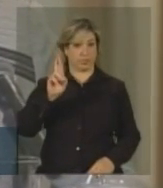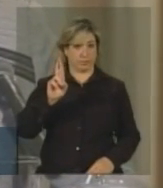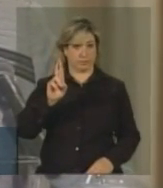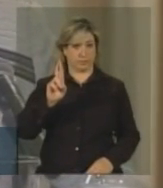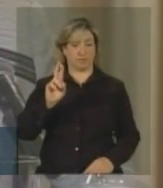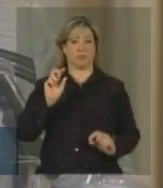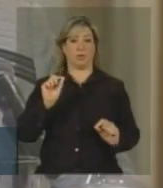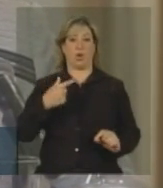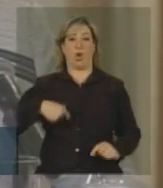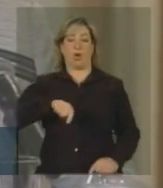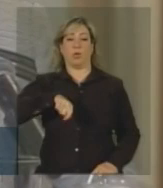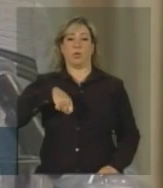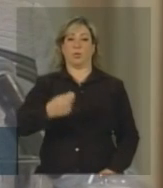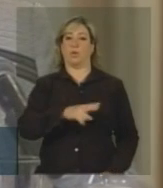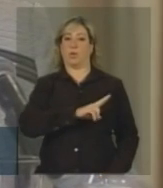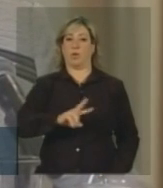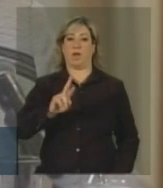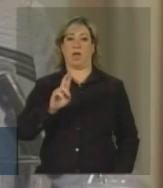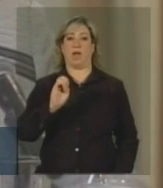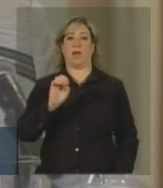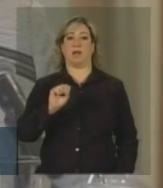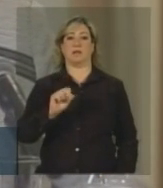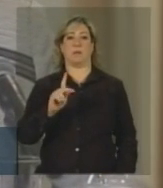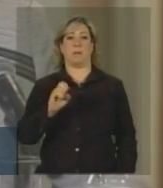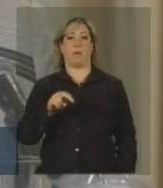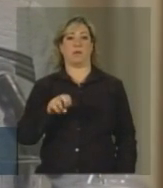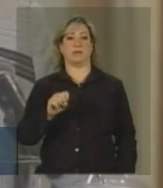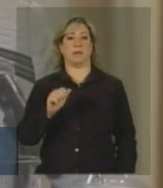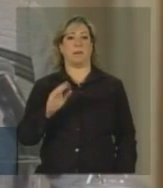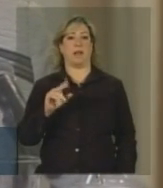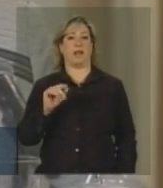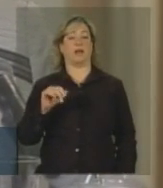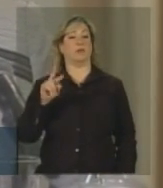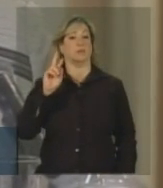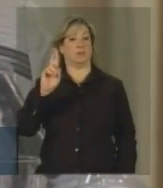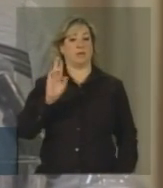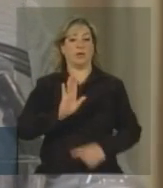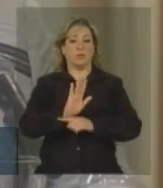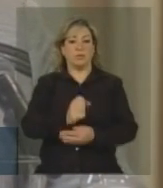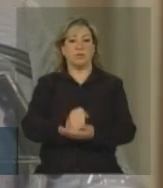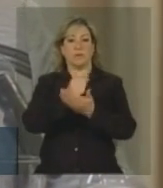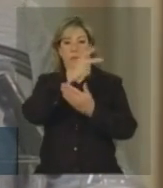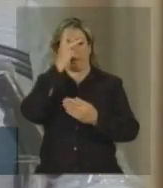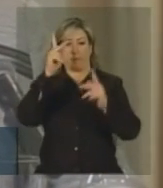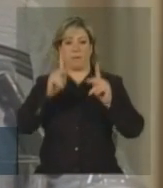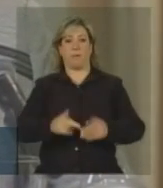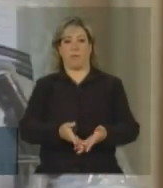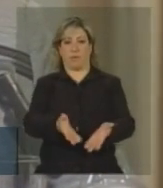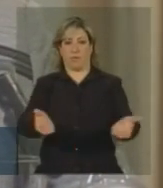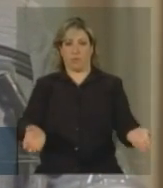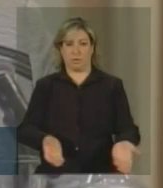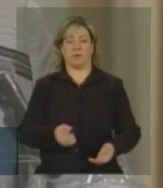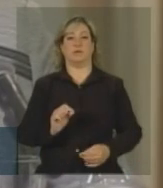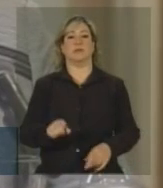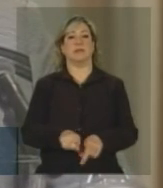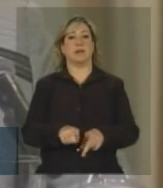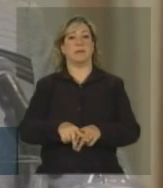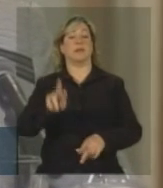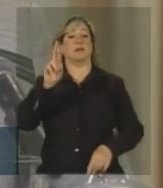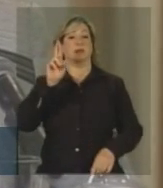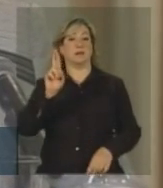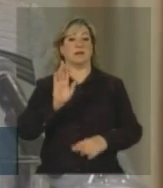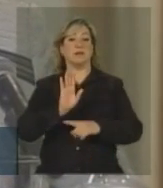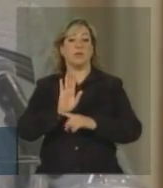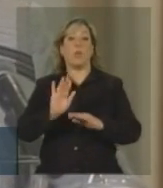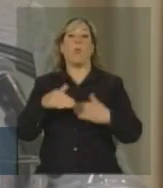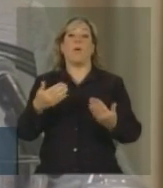responsabilidade, que nós chamamos responsabilidade de proteger populações civis, mas também responsabilidade ao